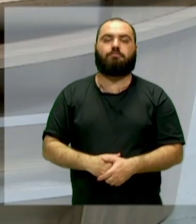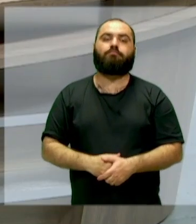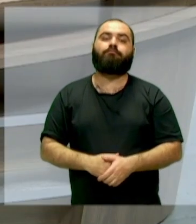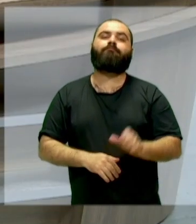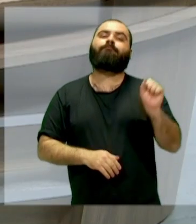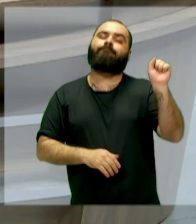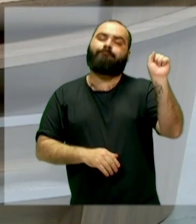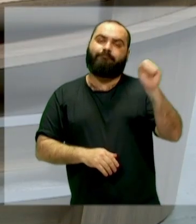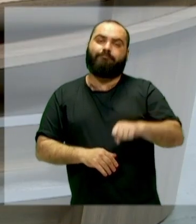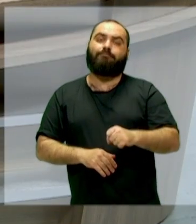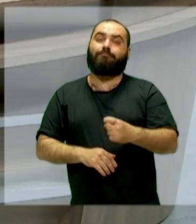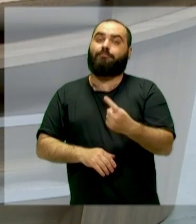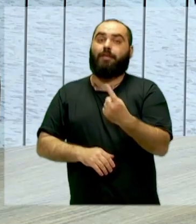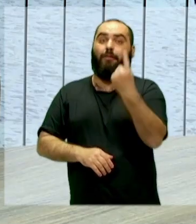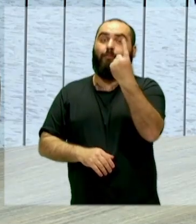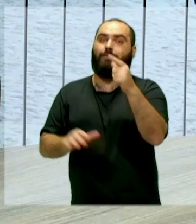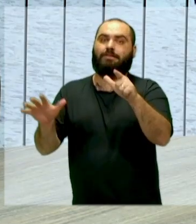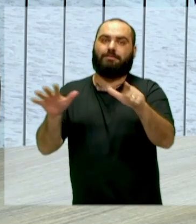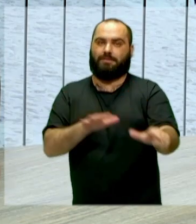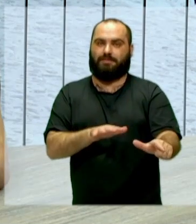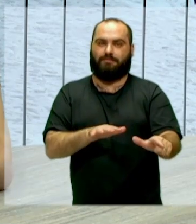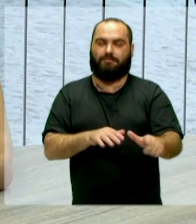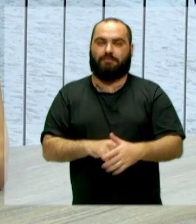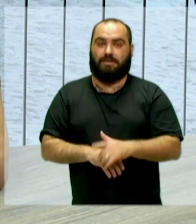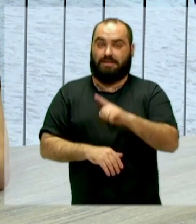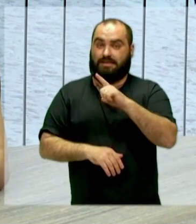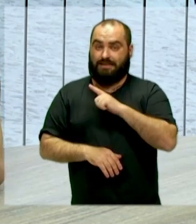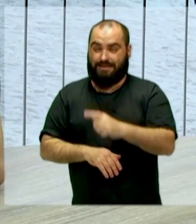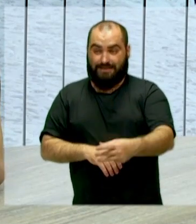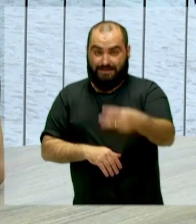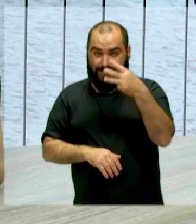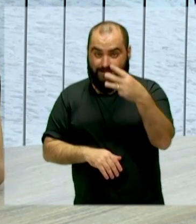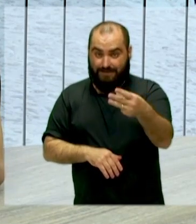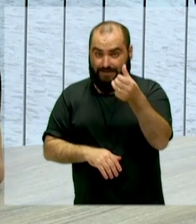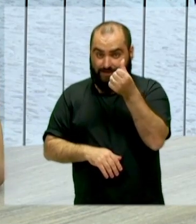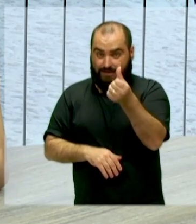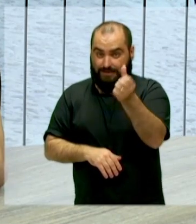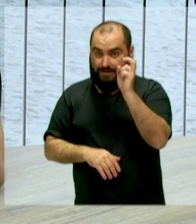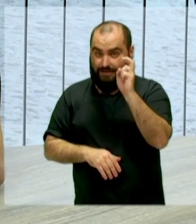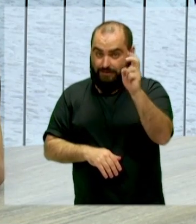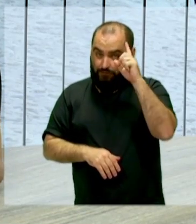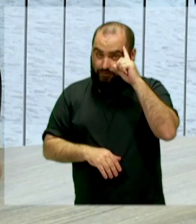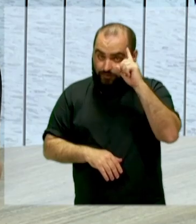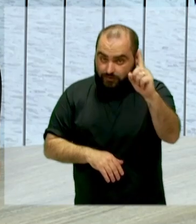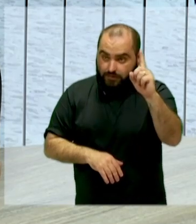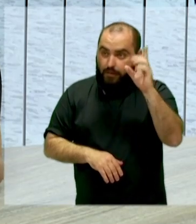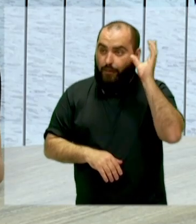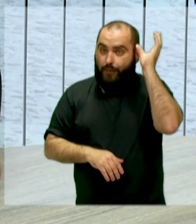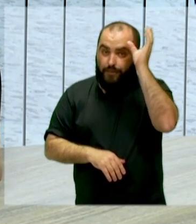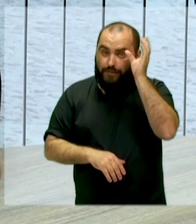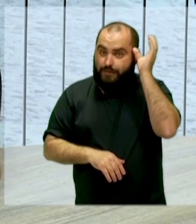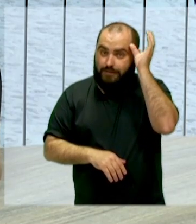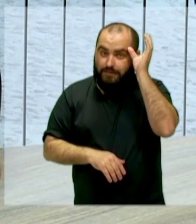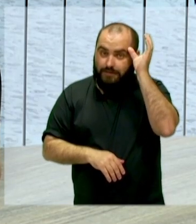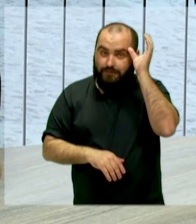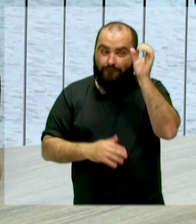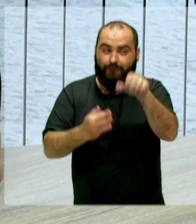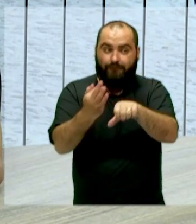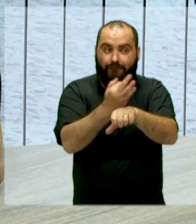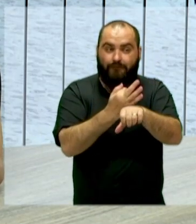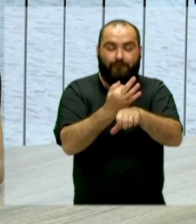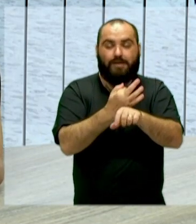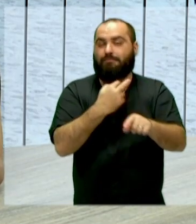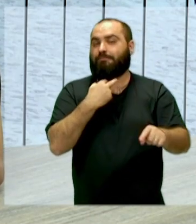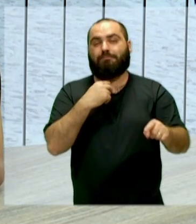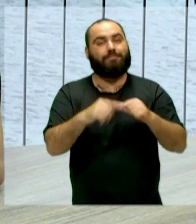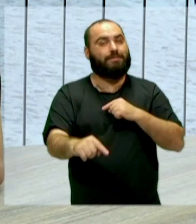semana é uma semana né a gente tem aí 365 dias que a nossa consciência não pode tirar férias né que que a